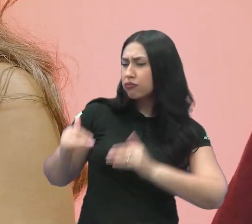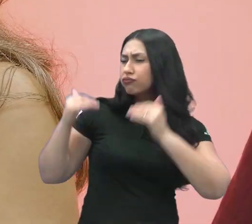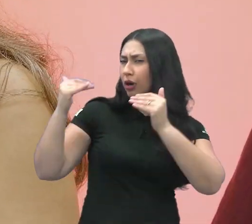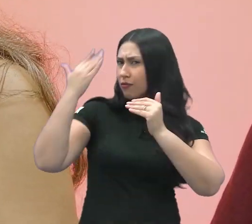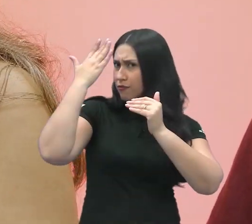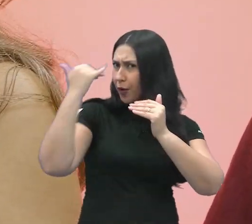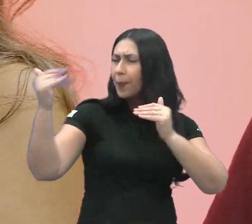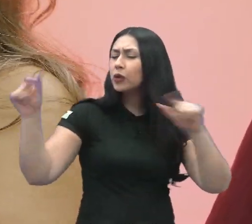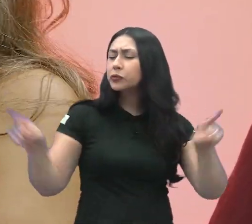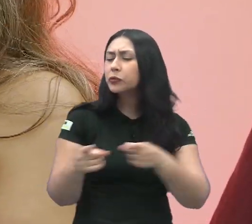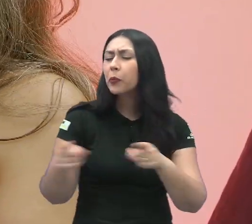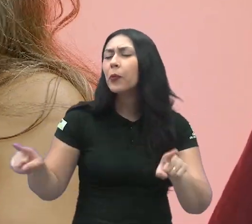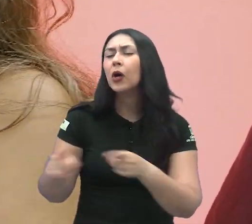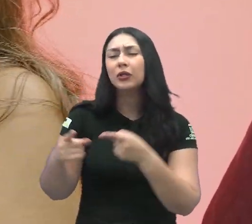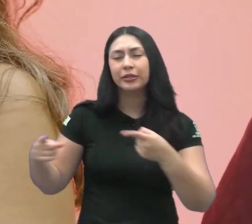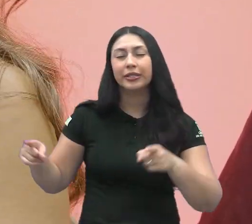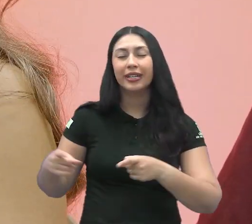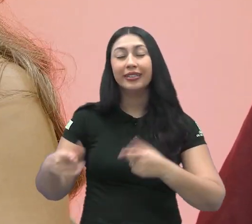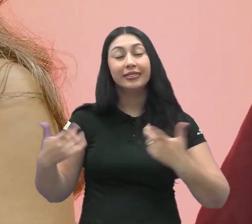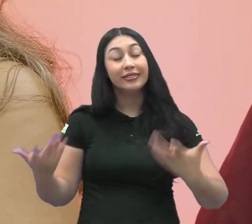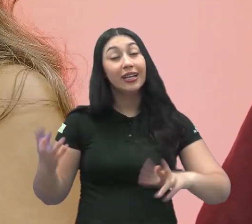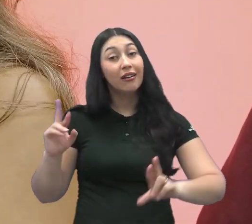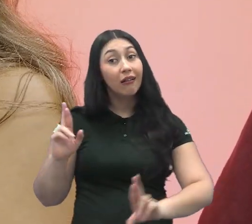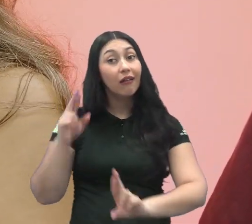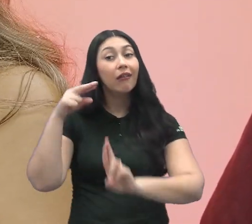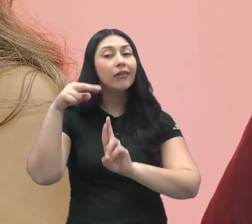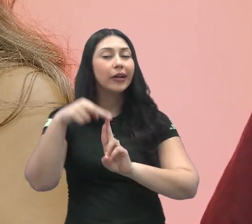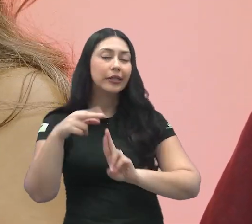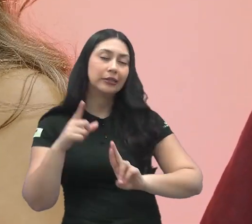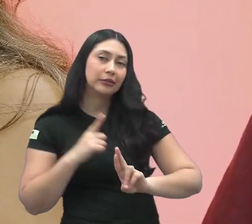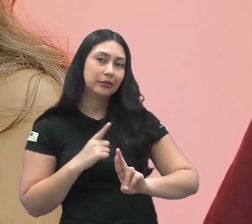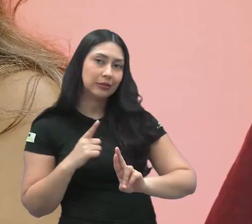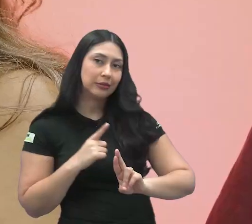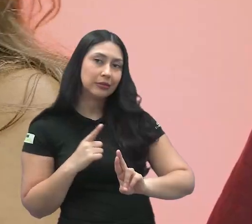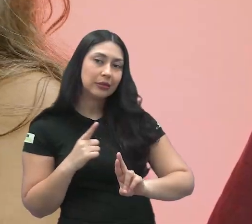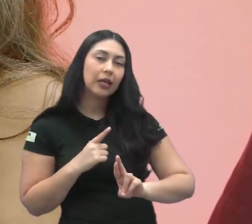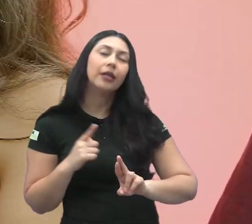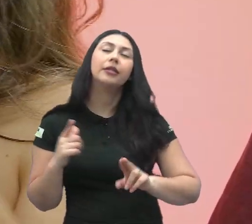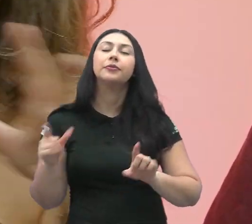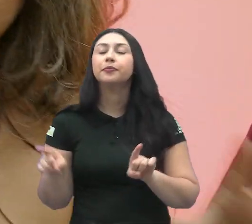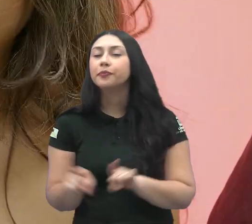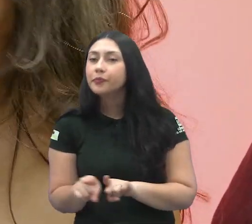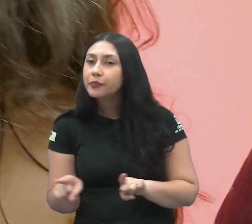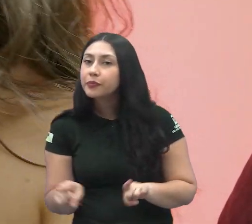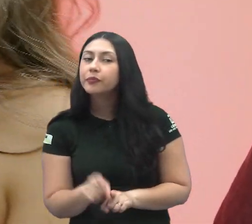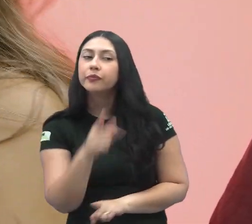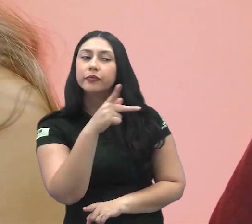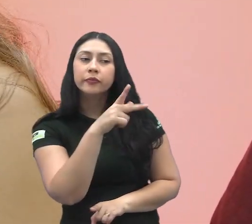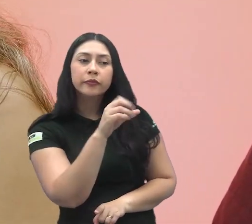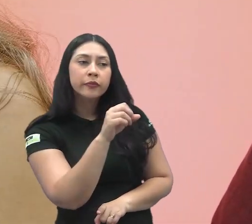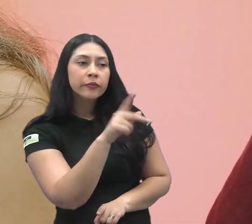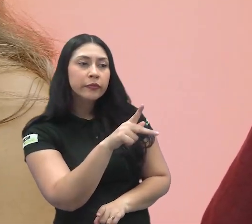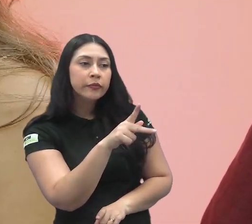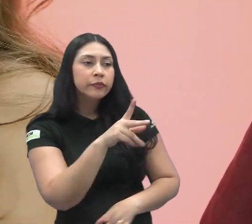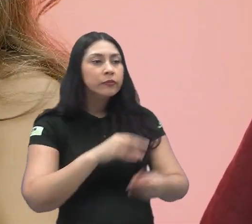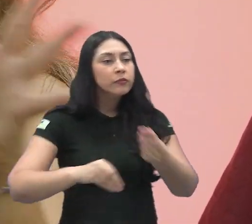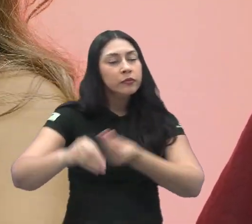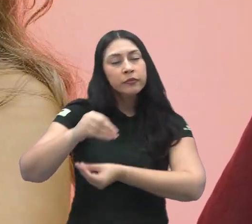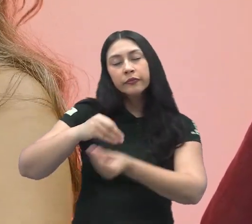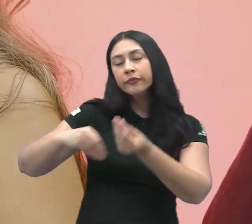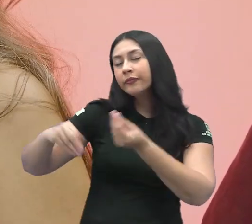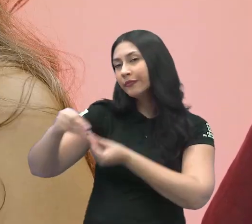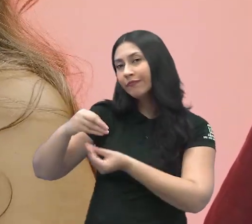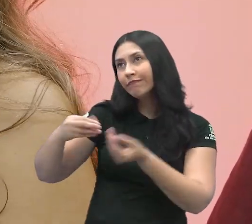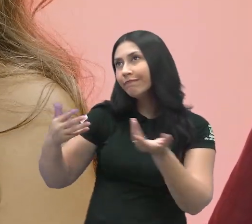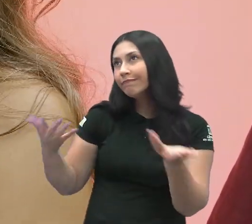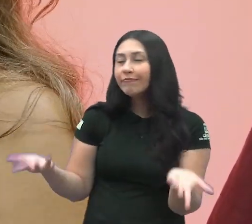inteiro da música instrumental. Então tem referências de arranjos de música instrumental, de arranjos de música pop, e